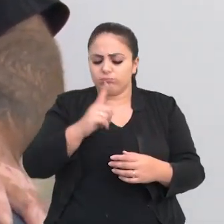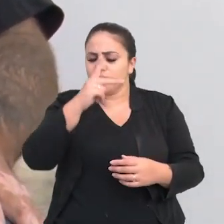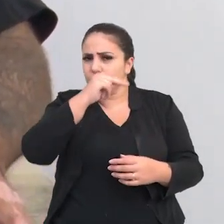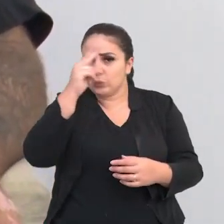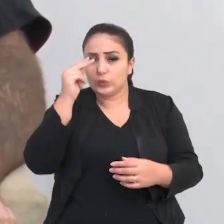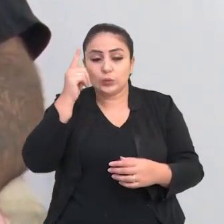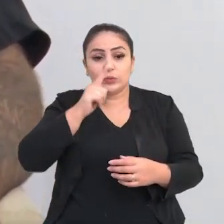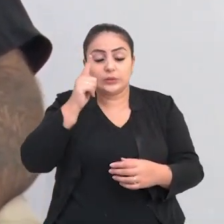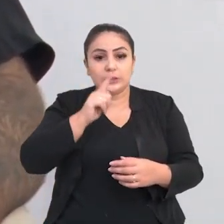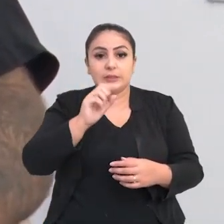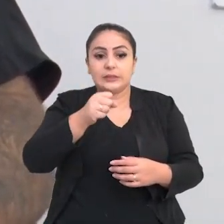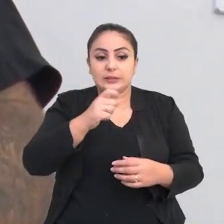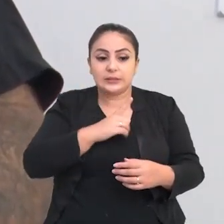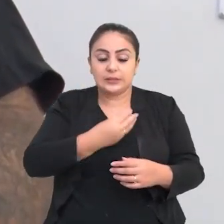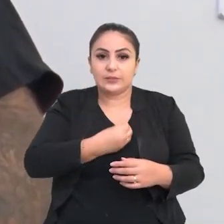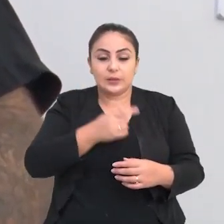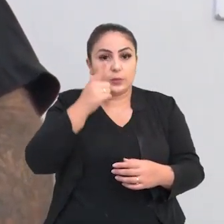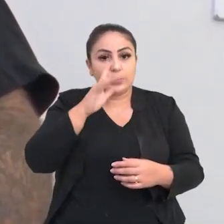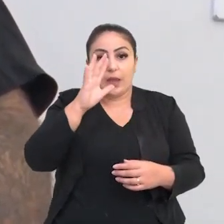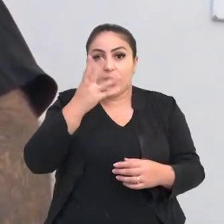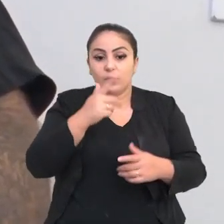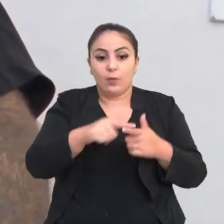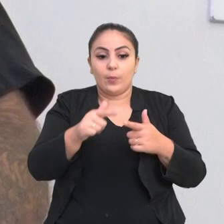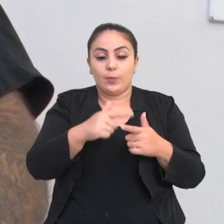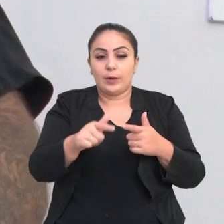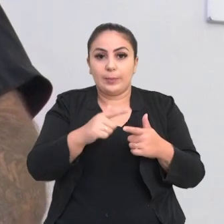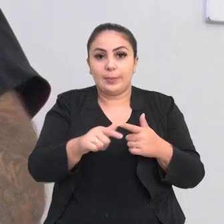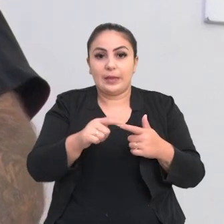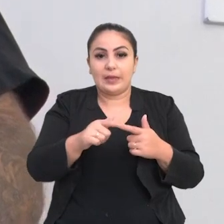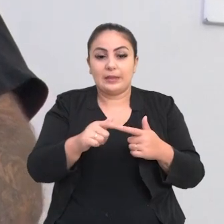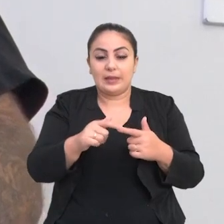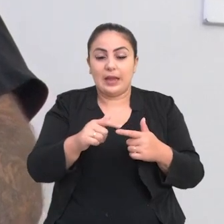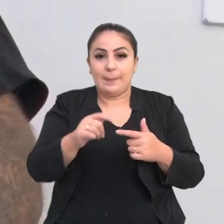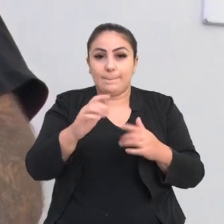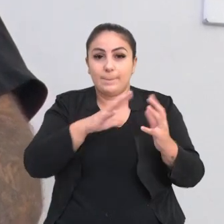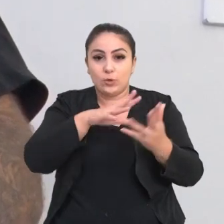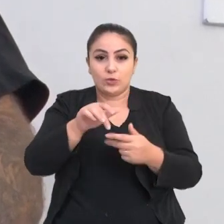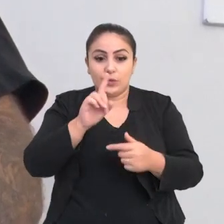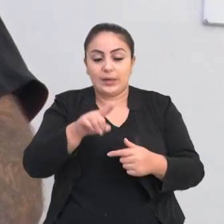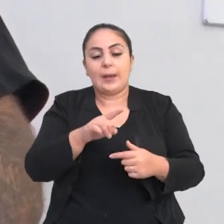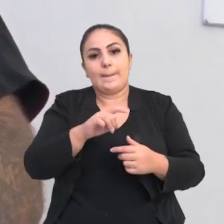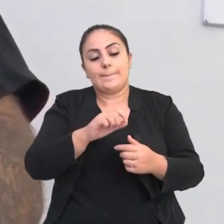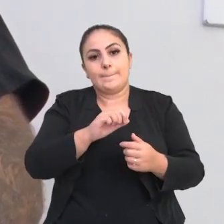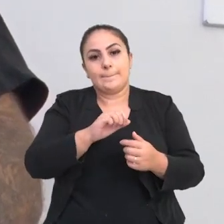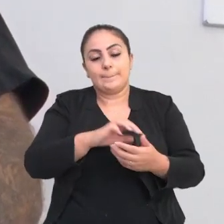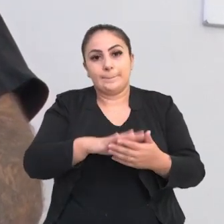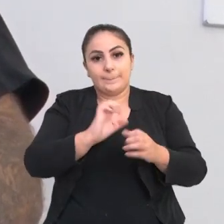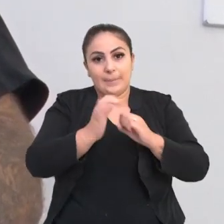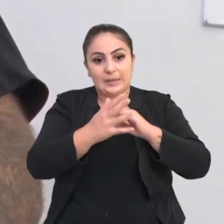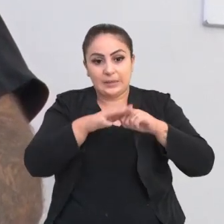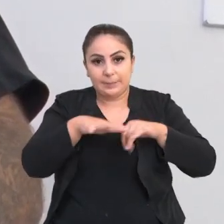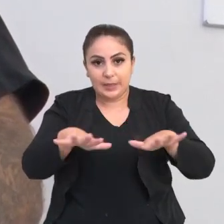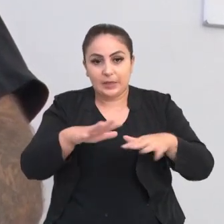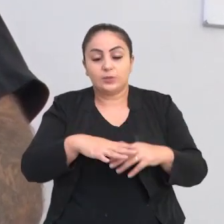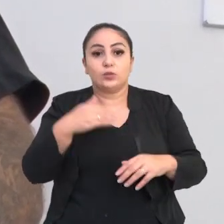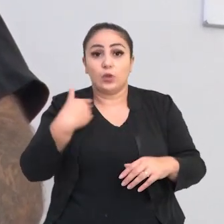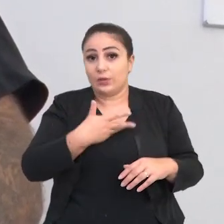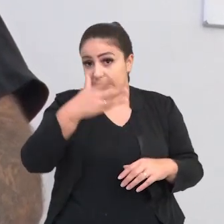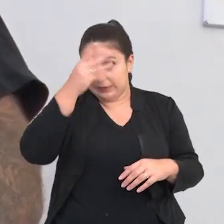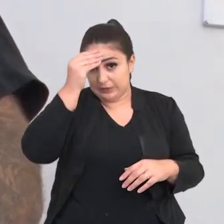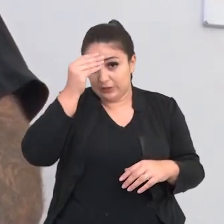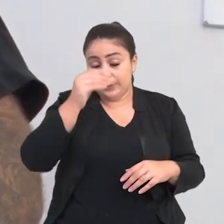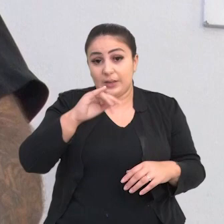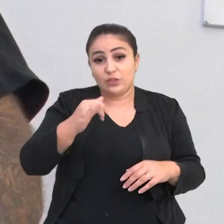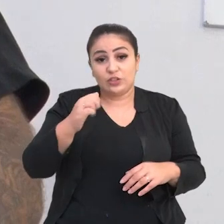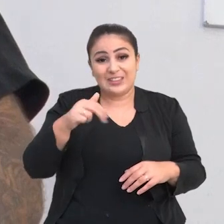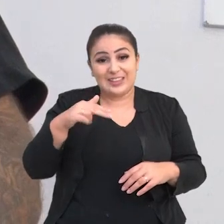em o município estar à frente de resolver esse problema, essa crise mundial que é a pandemia. Até acreditamos, né, doutora